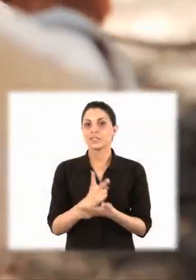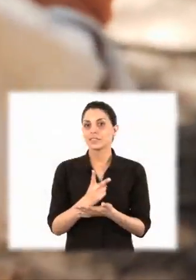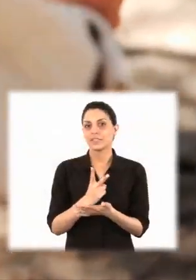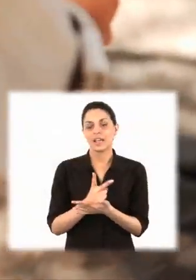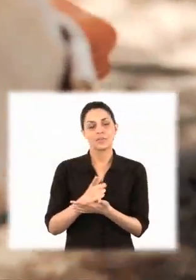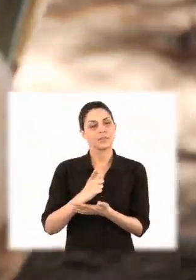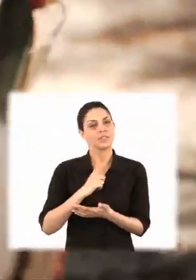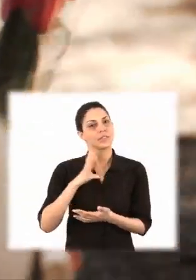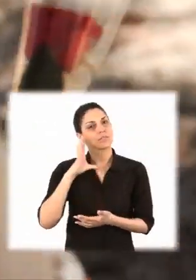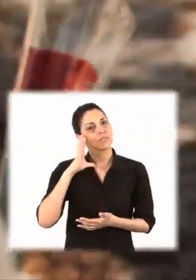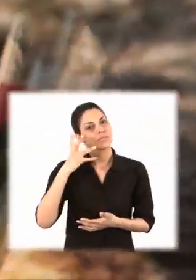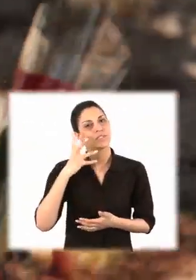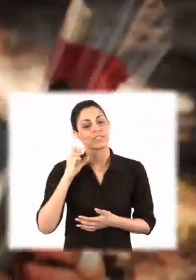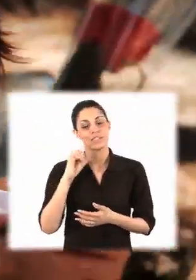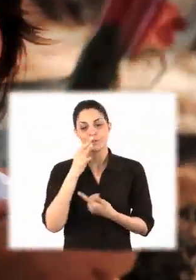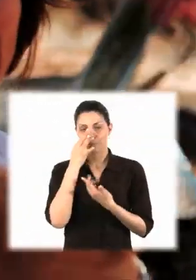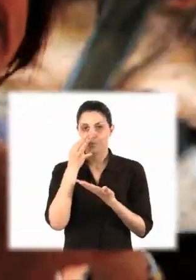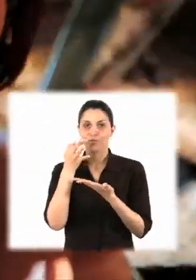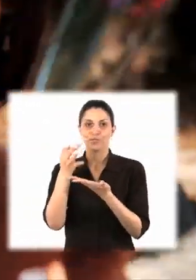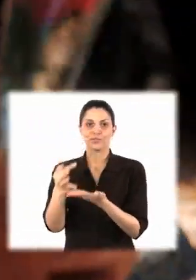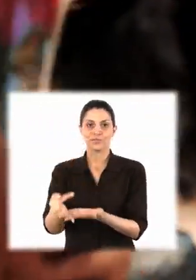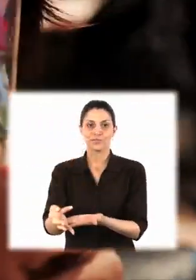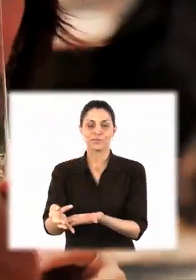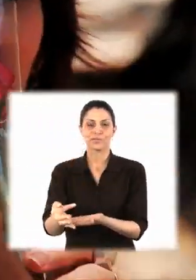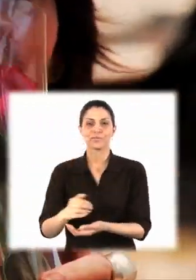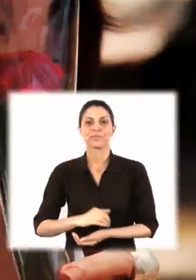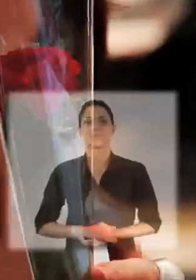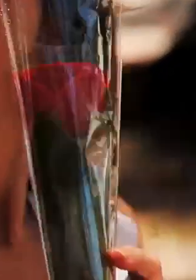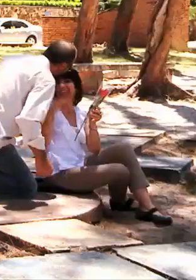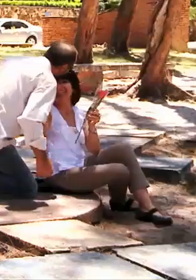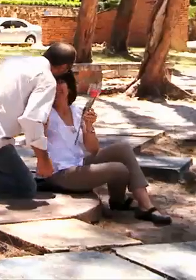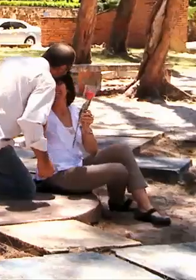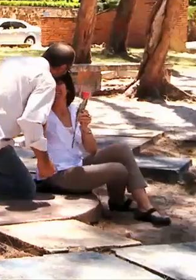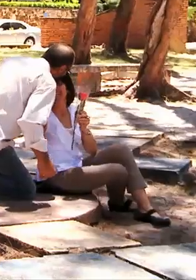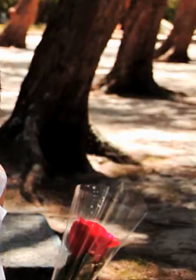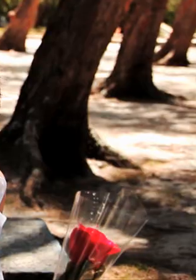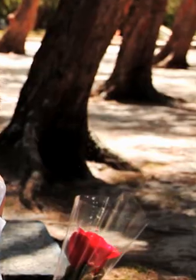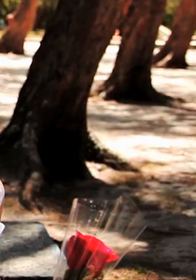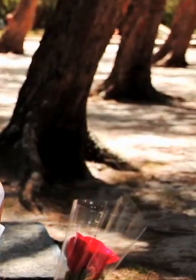Pois sempre há remédio e uma flor.